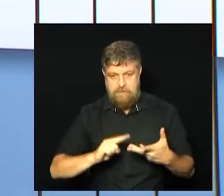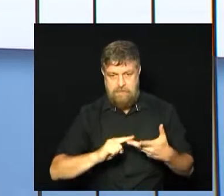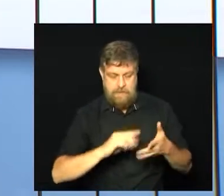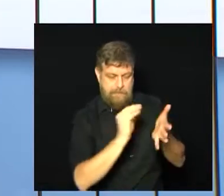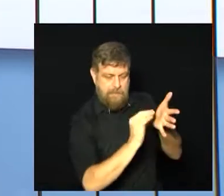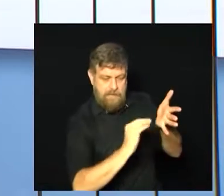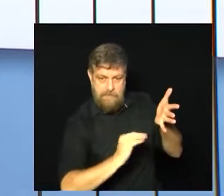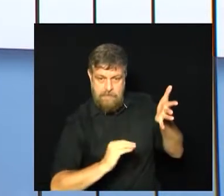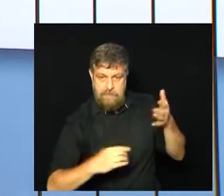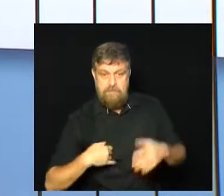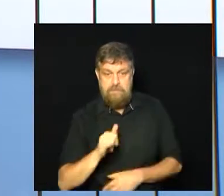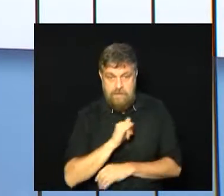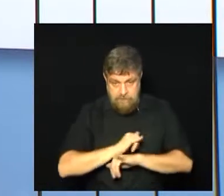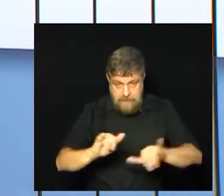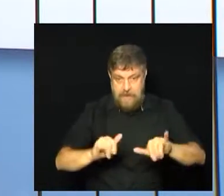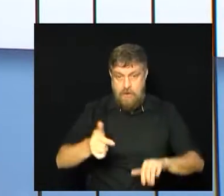a gente vai repetir aqui.